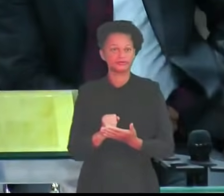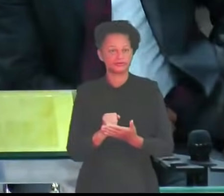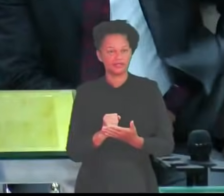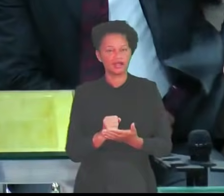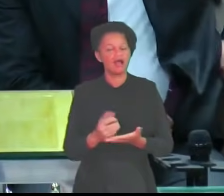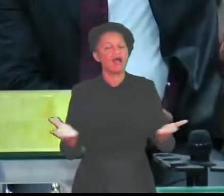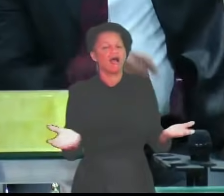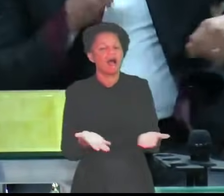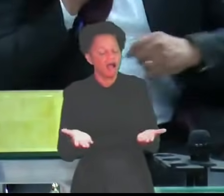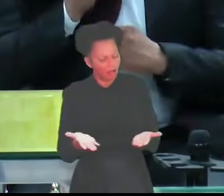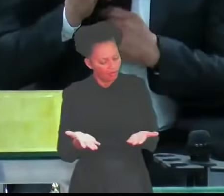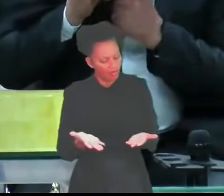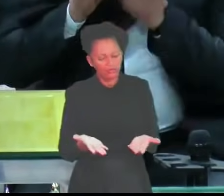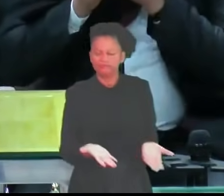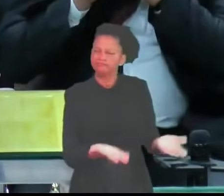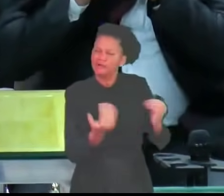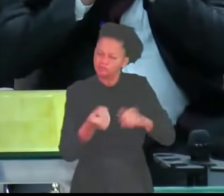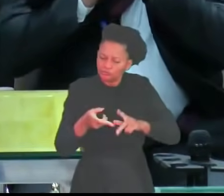vamos prosseguir